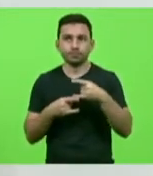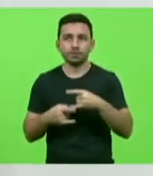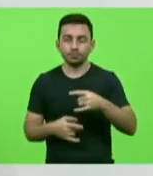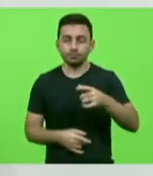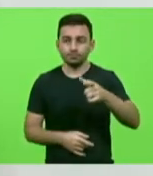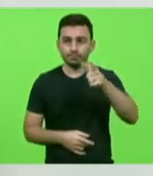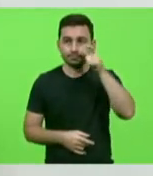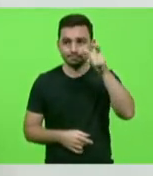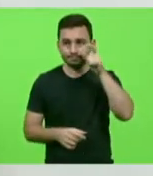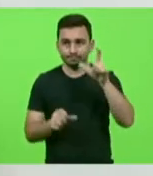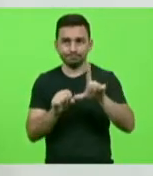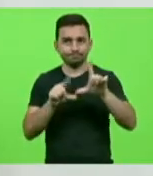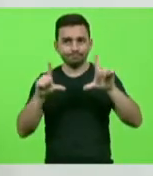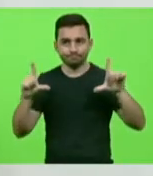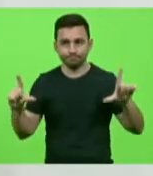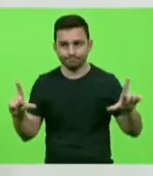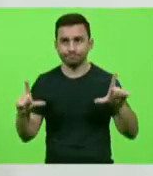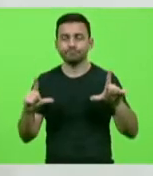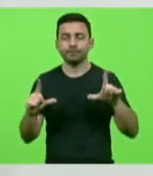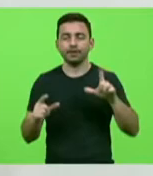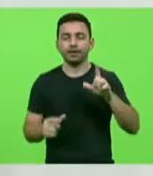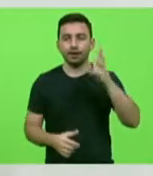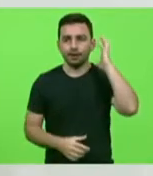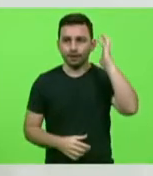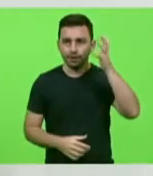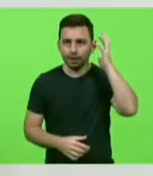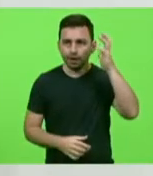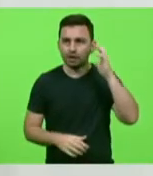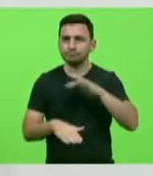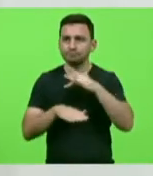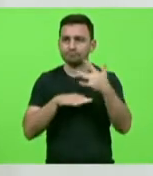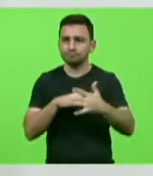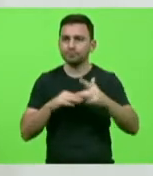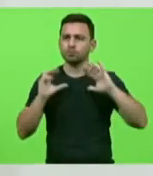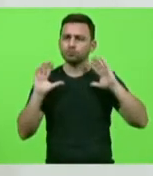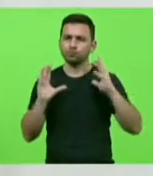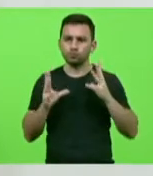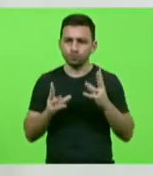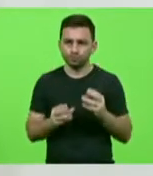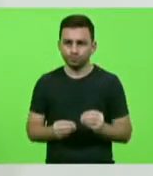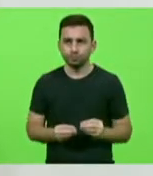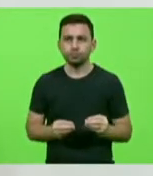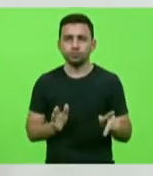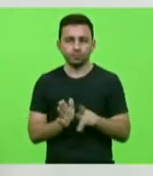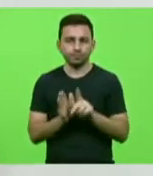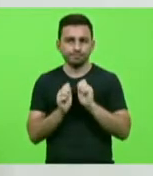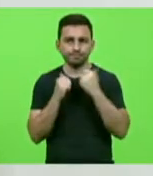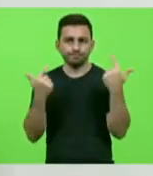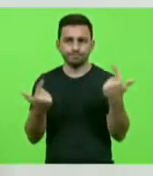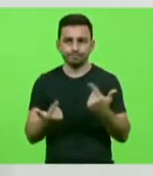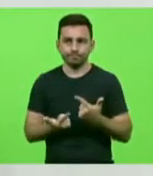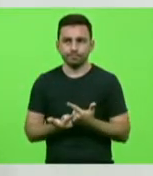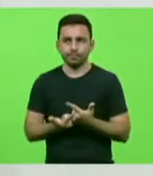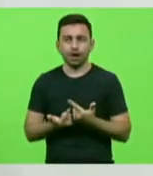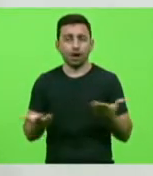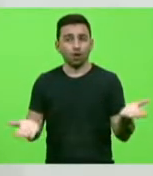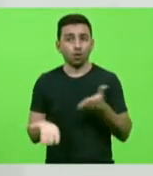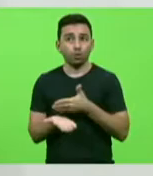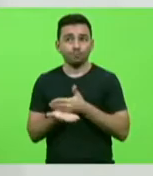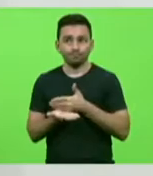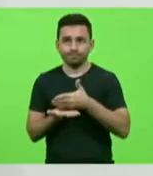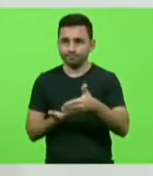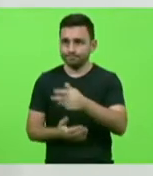pela TV Legislativa, pela Rádio Alesc, enfim, pelas redes sociais da nossa Assembleia Legislativa. Eu gostaria inicialmente, senhor